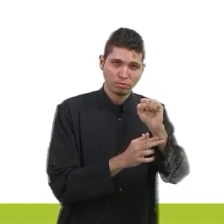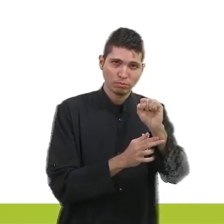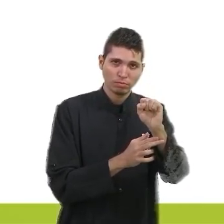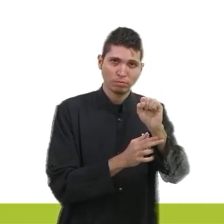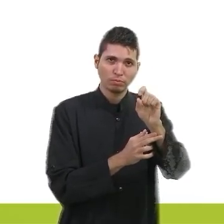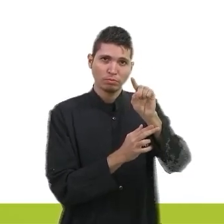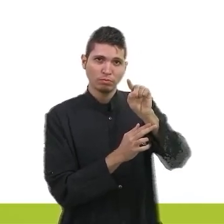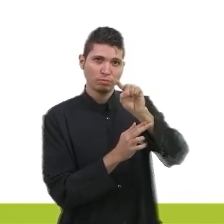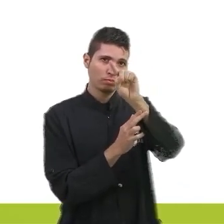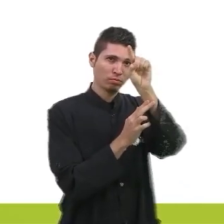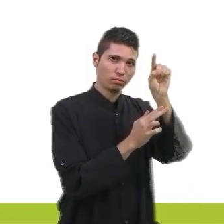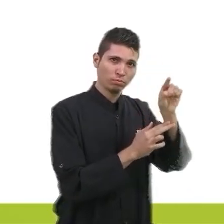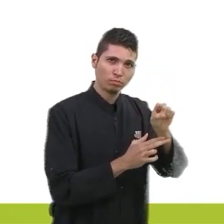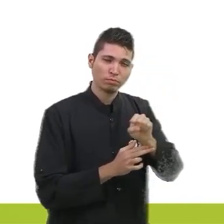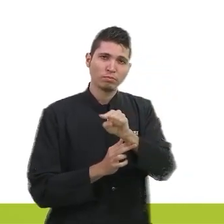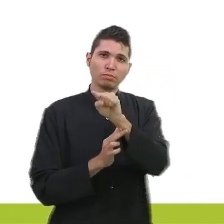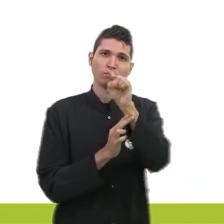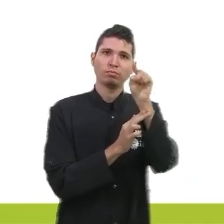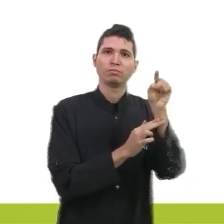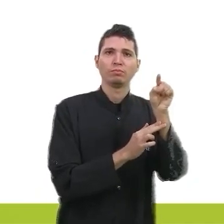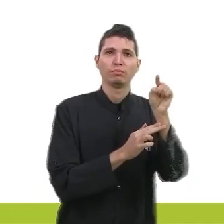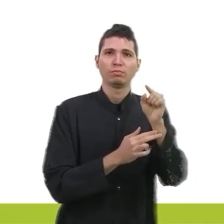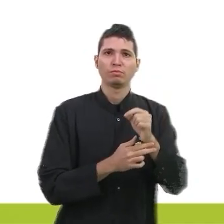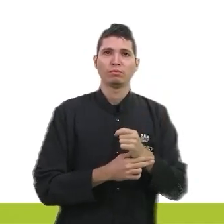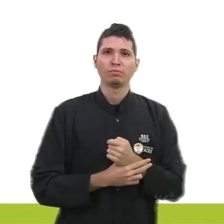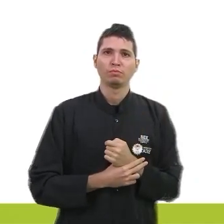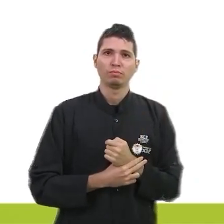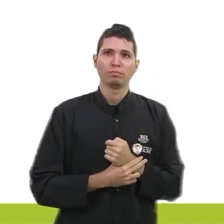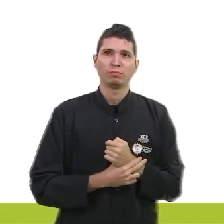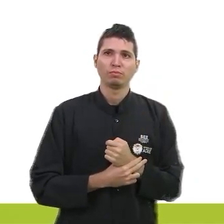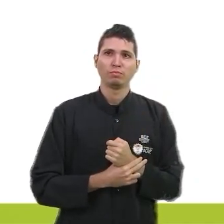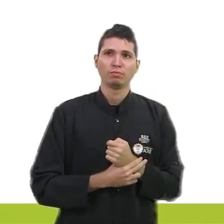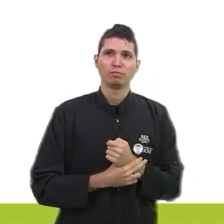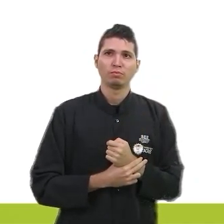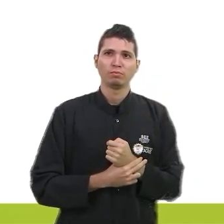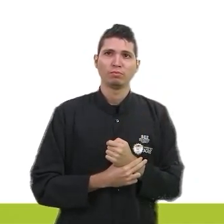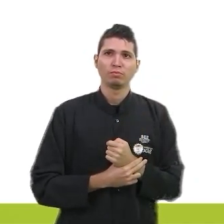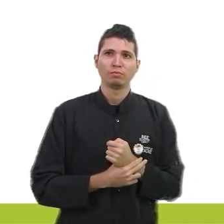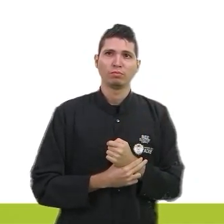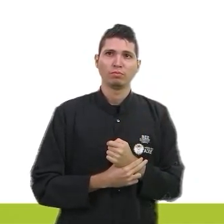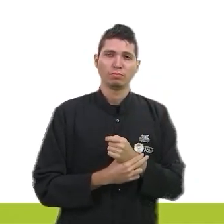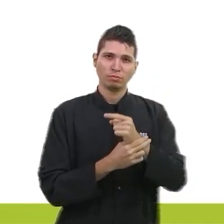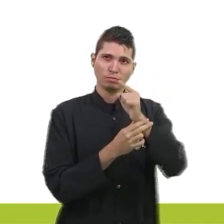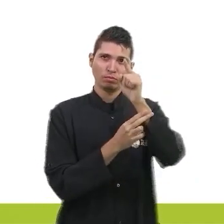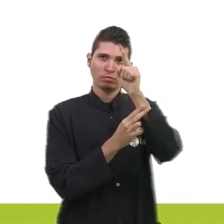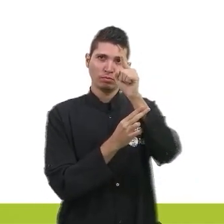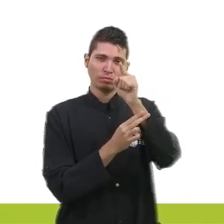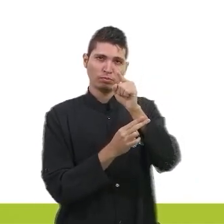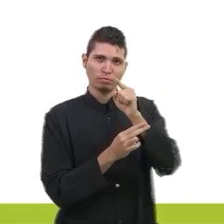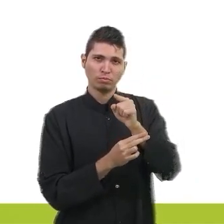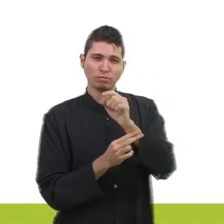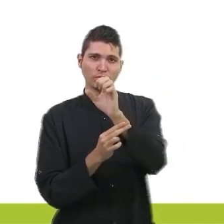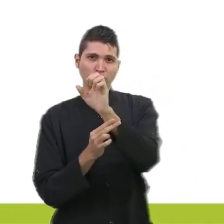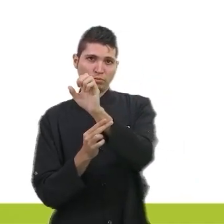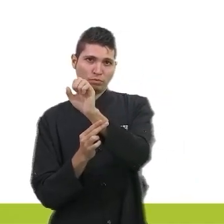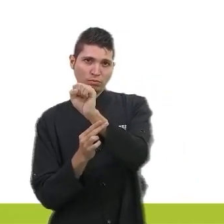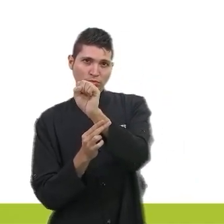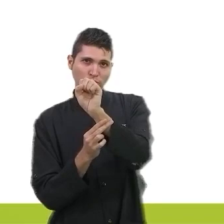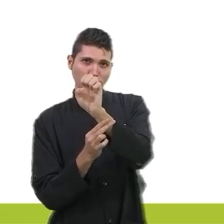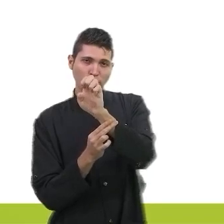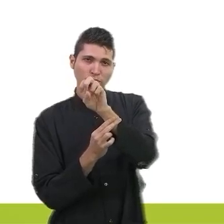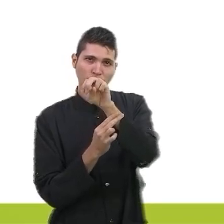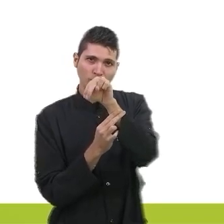Cosseno aqui. E esse segmento aqui é o seno. Em outras palavras,